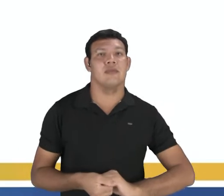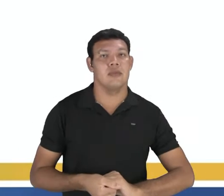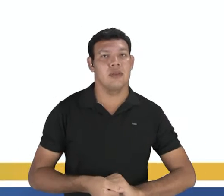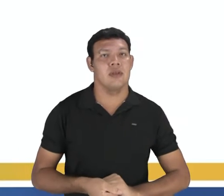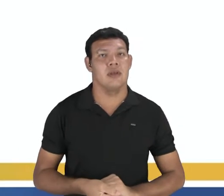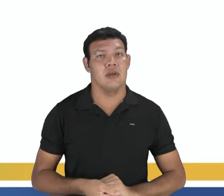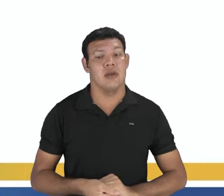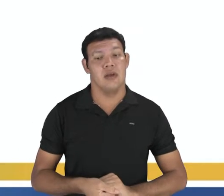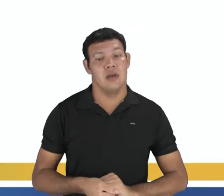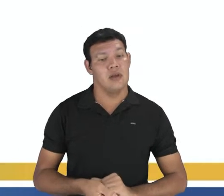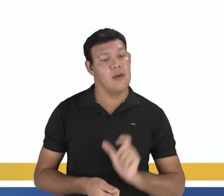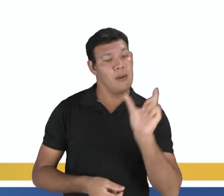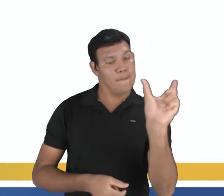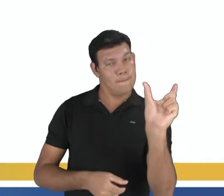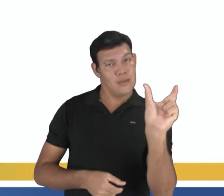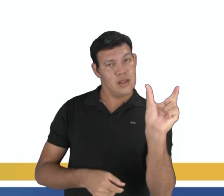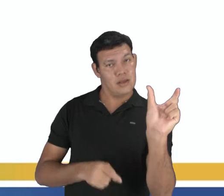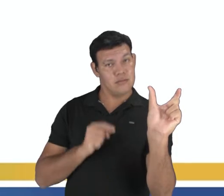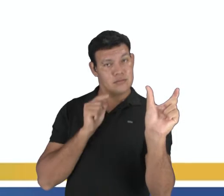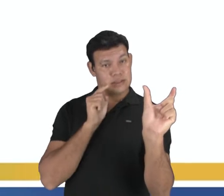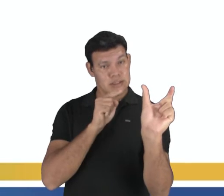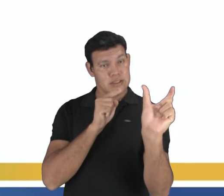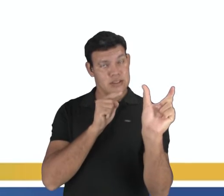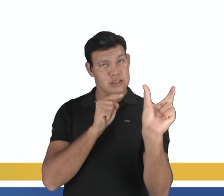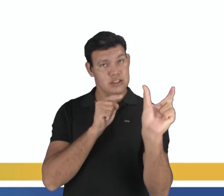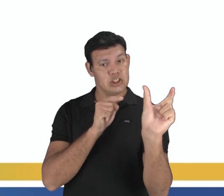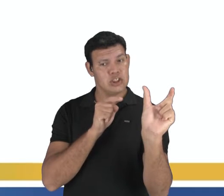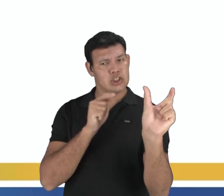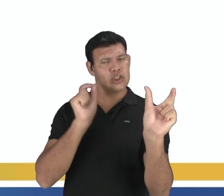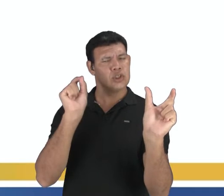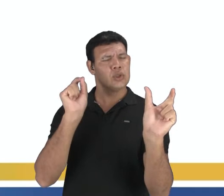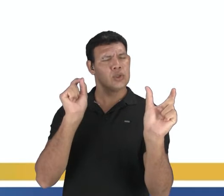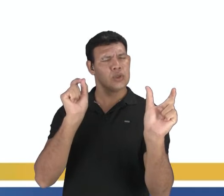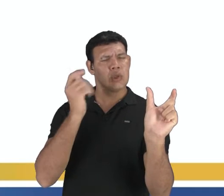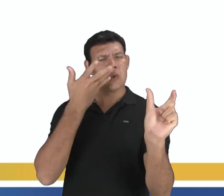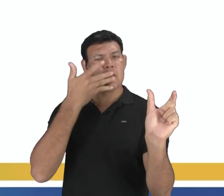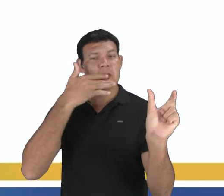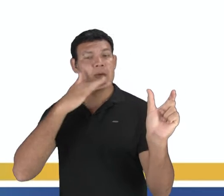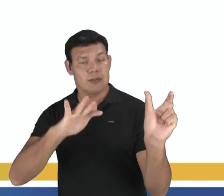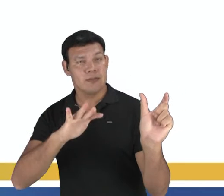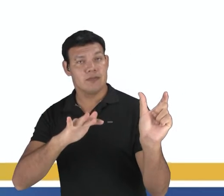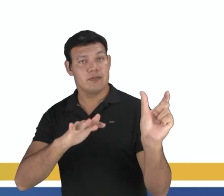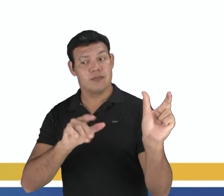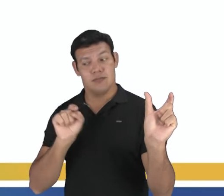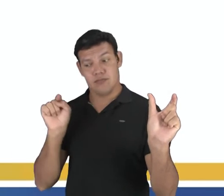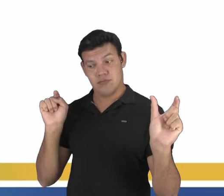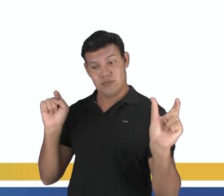liga o Este é o garoto com o trabalha comigo